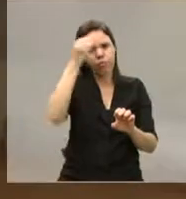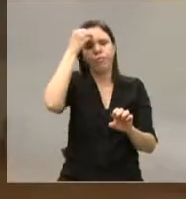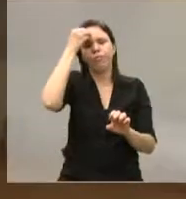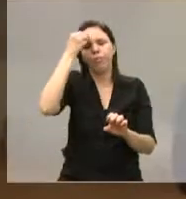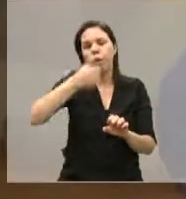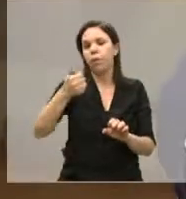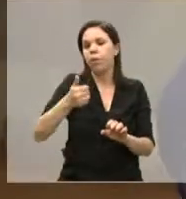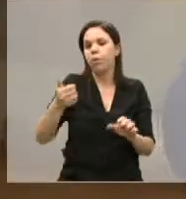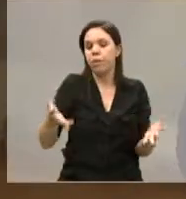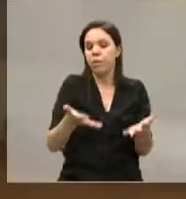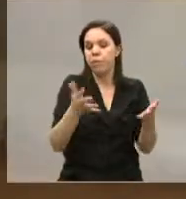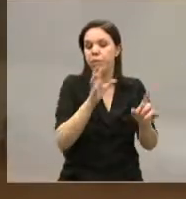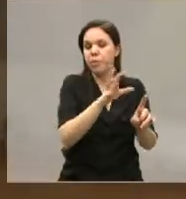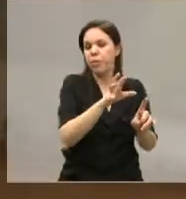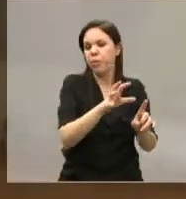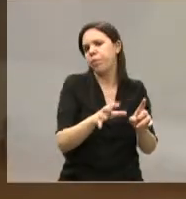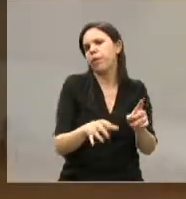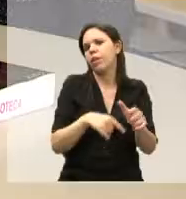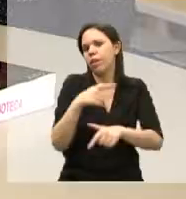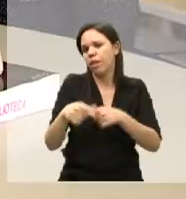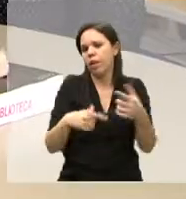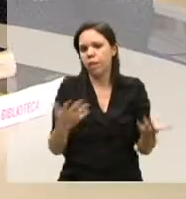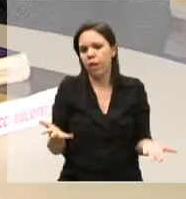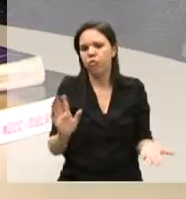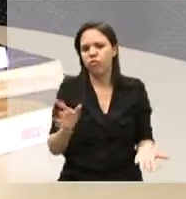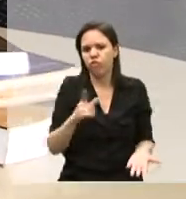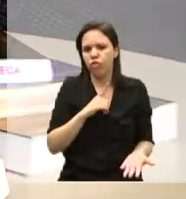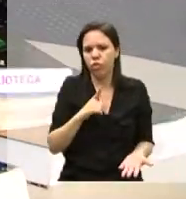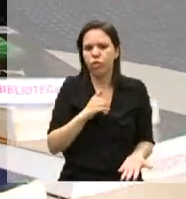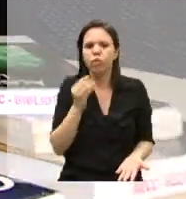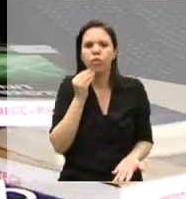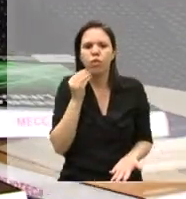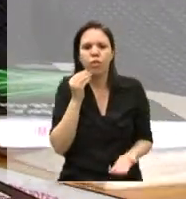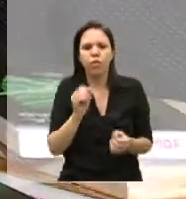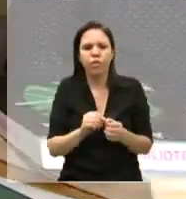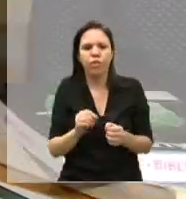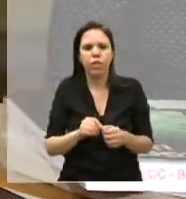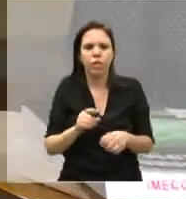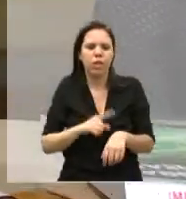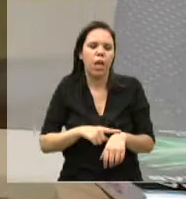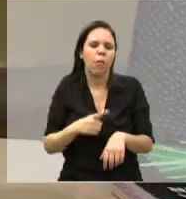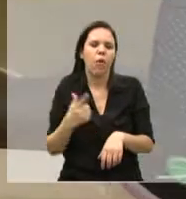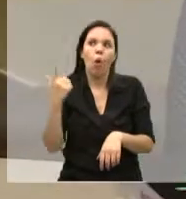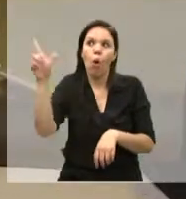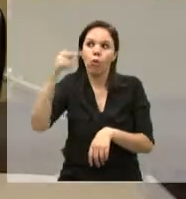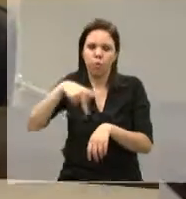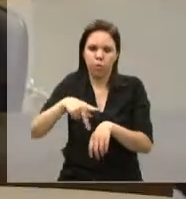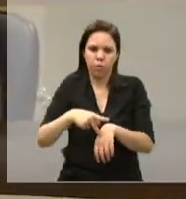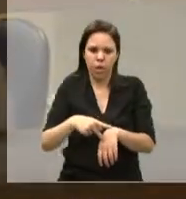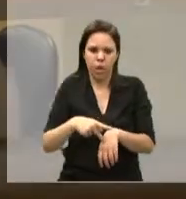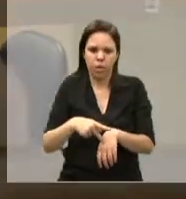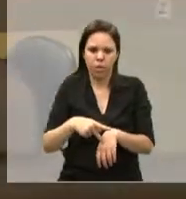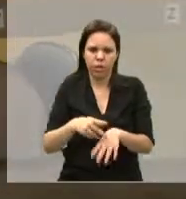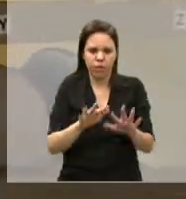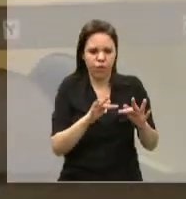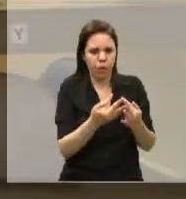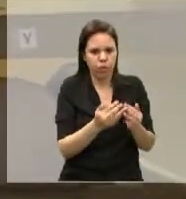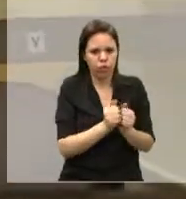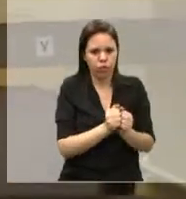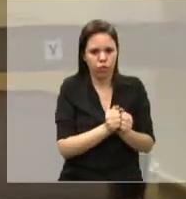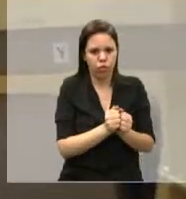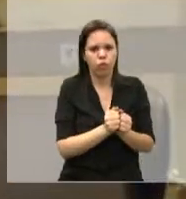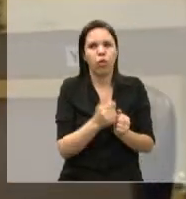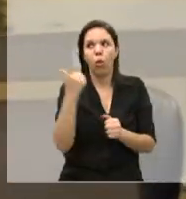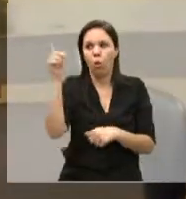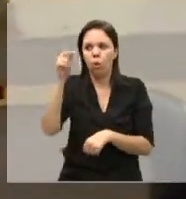primeira sementinha do mercado de exatamente. Trabalho. Exatamente. Eu tive uma oportunidade de passar um tempo fora do país e com essa família com quem eu morei fora